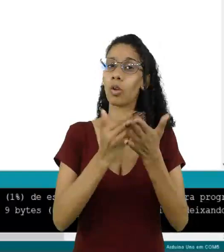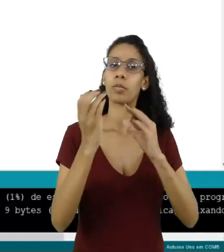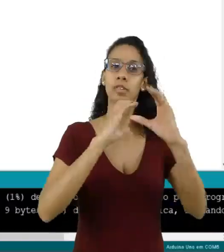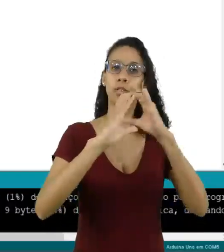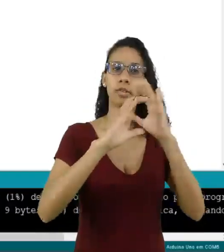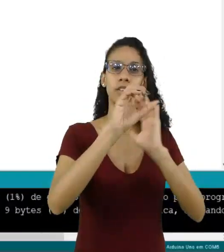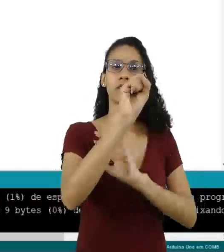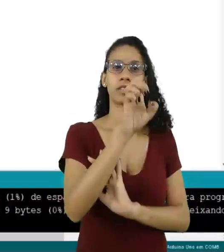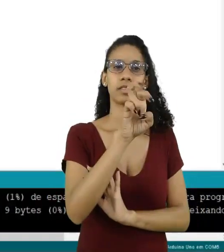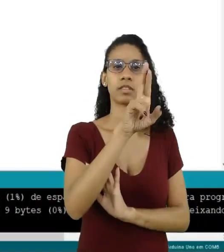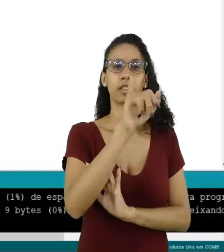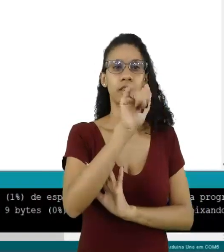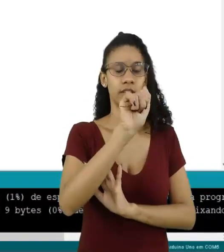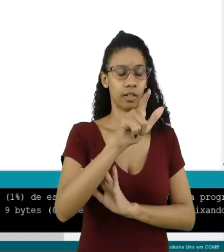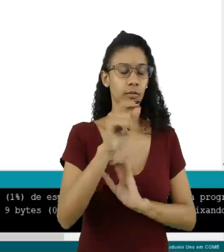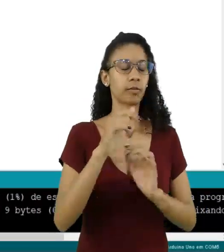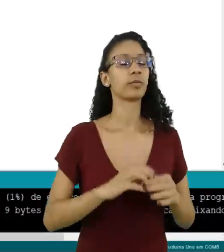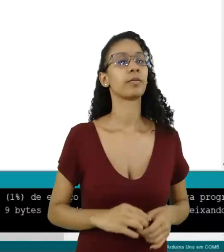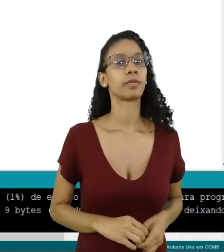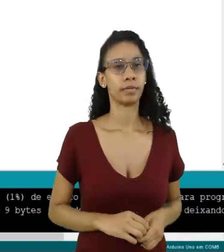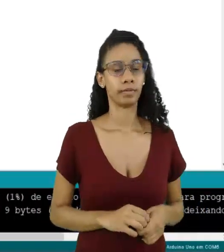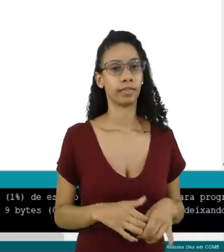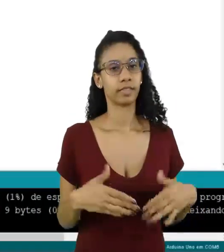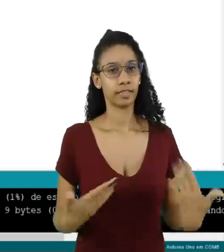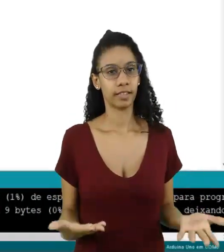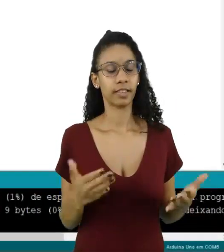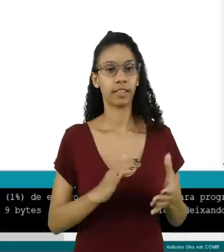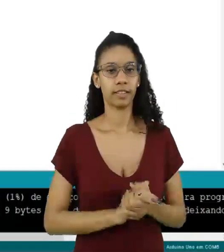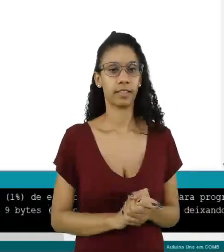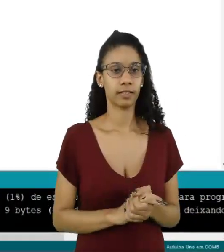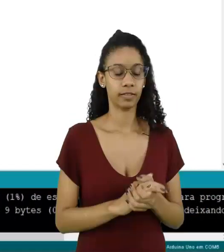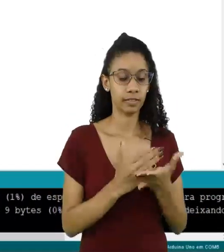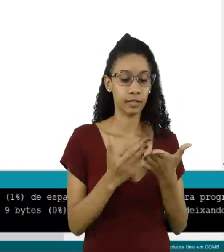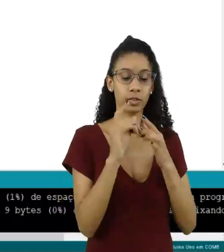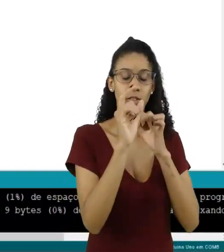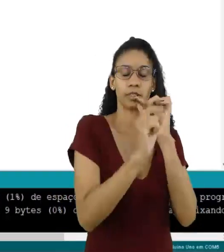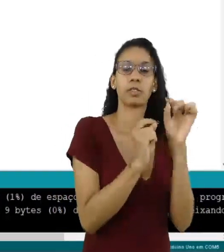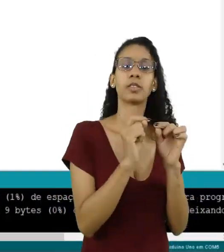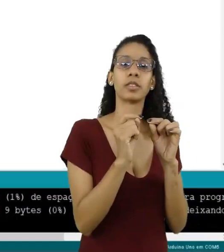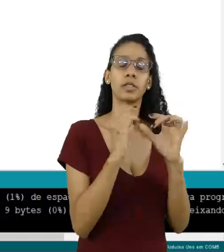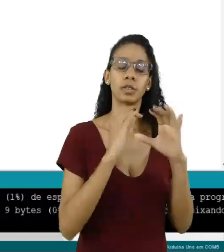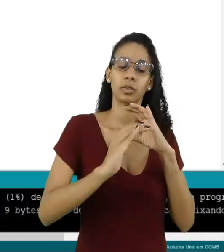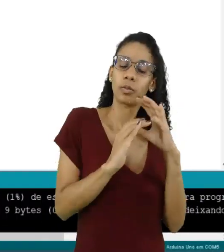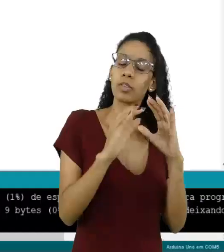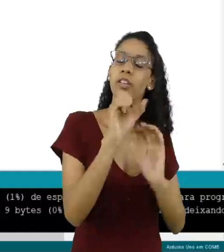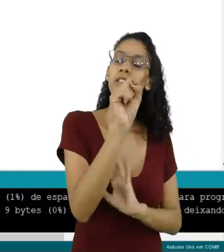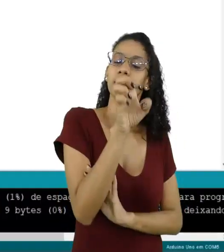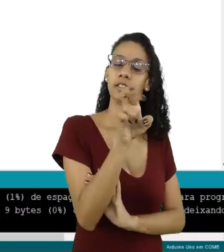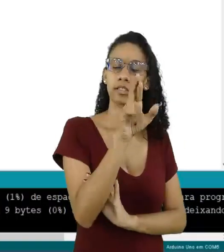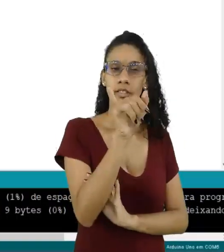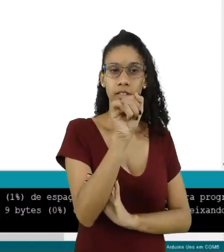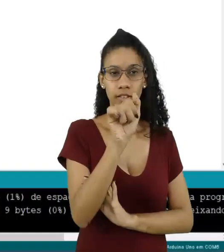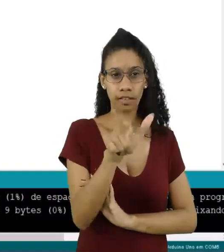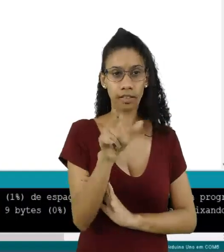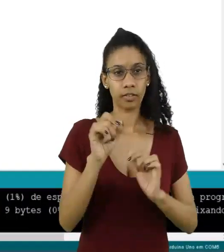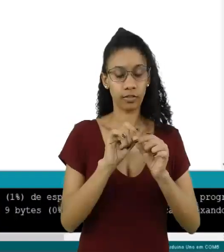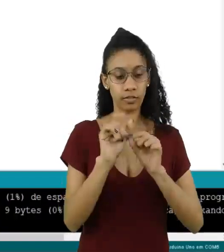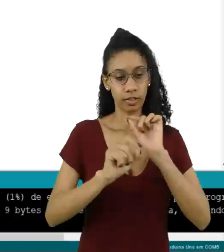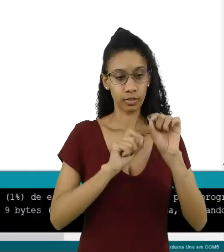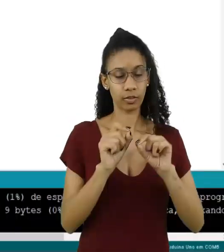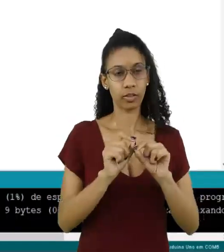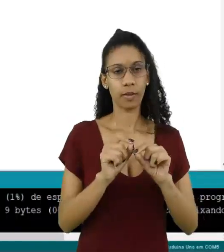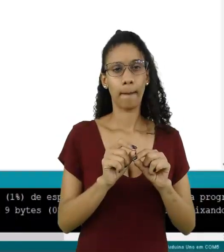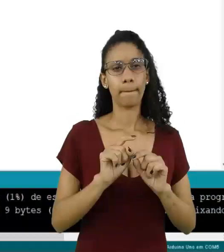tá? Então, comecei uma comunicação serial, .begin. Então, begin é começar, estou iniciando uma comunicação serial. E aí eu